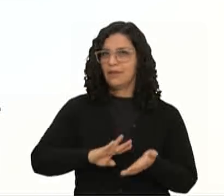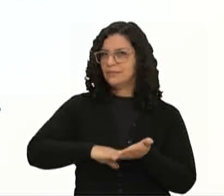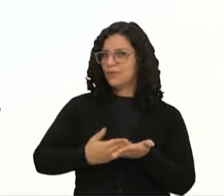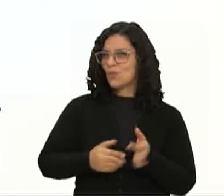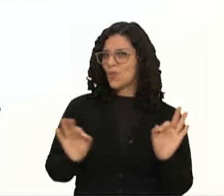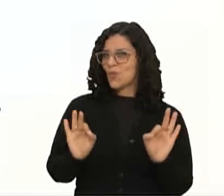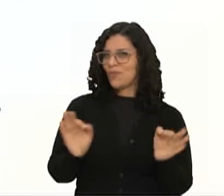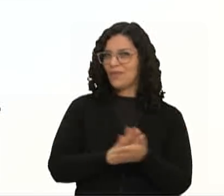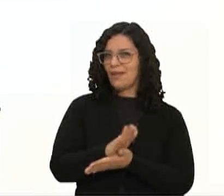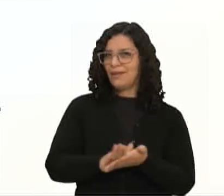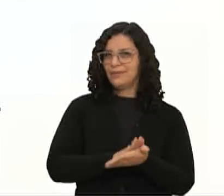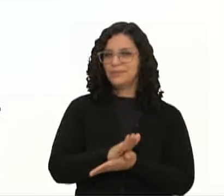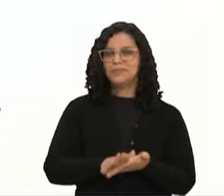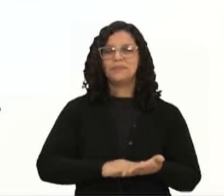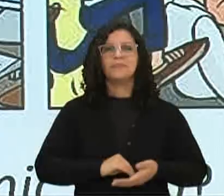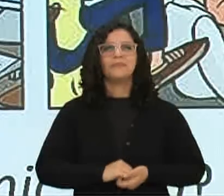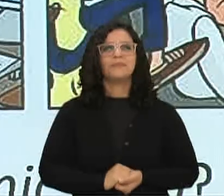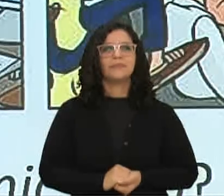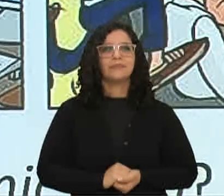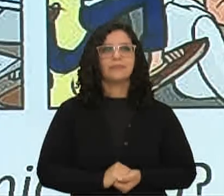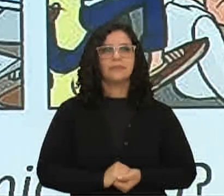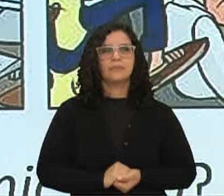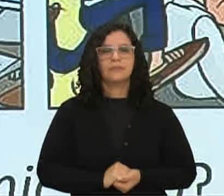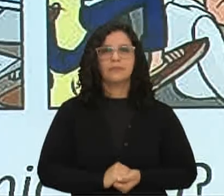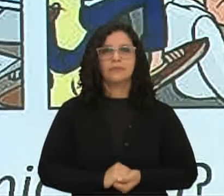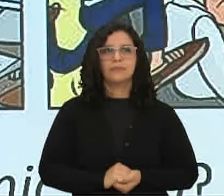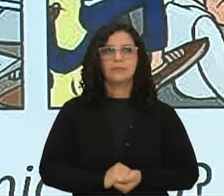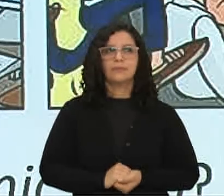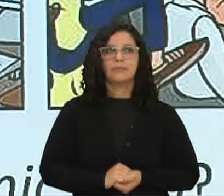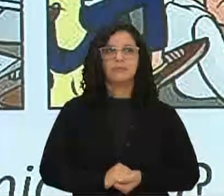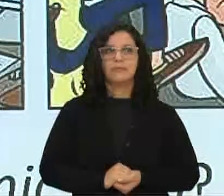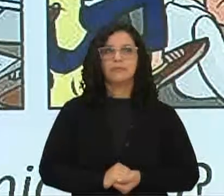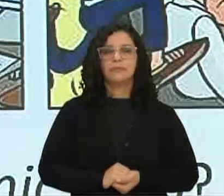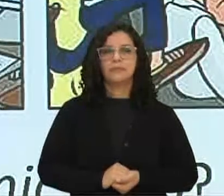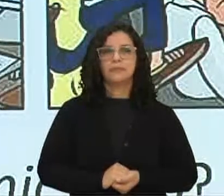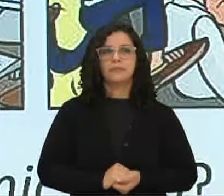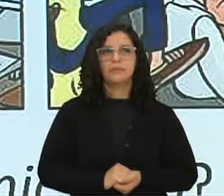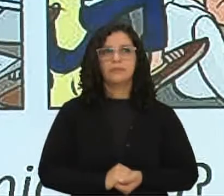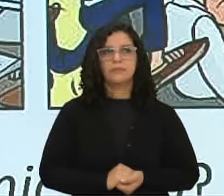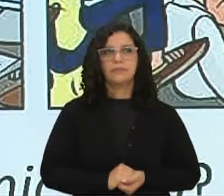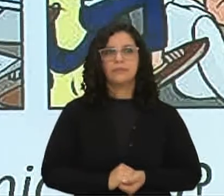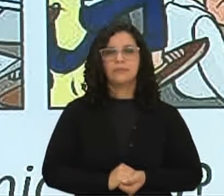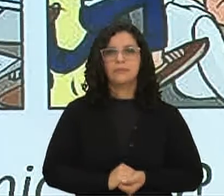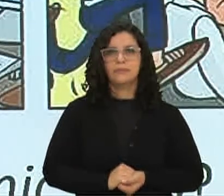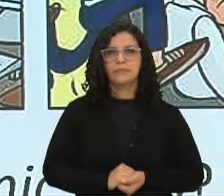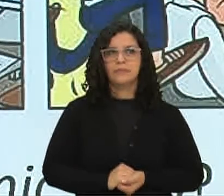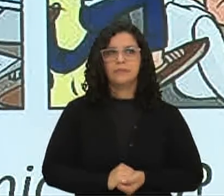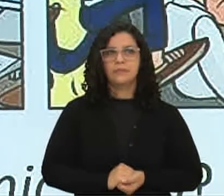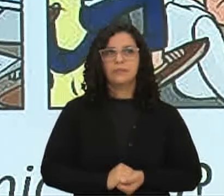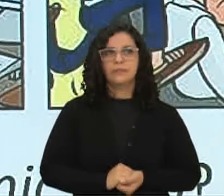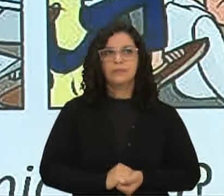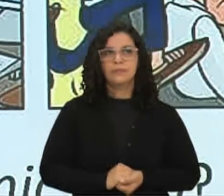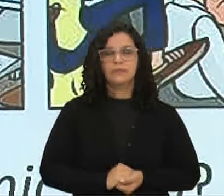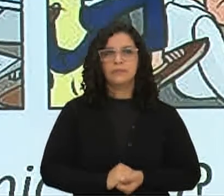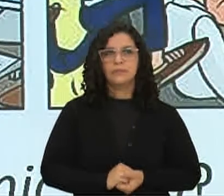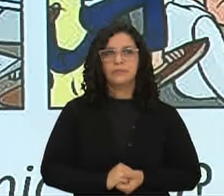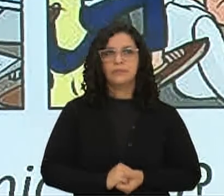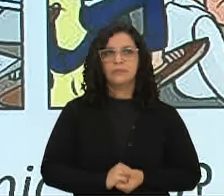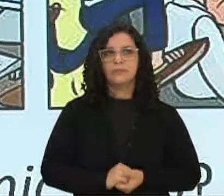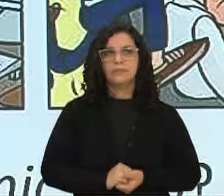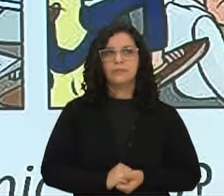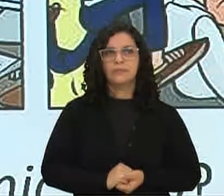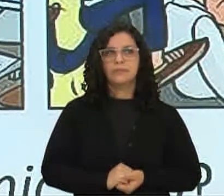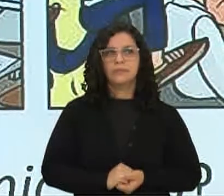para vocês essa parte. Tá? My teacher says that you must keep the browser updated to keep